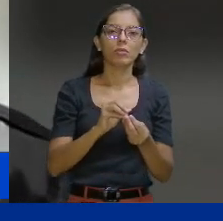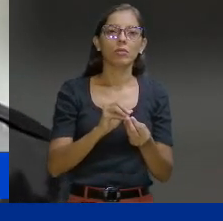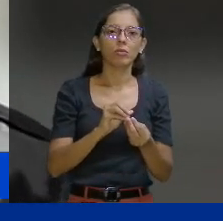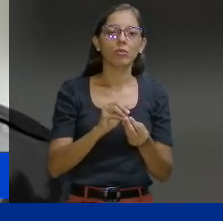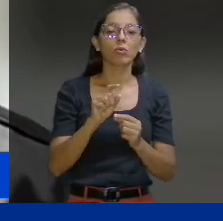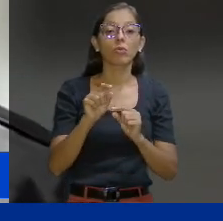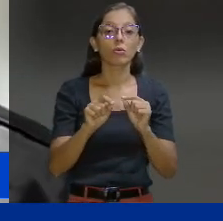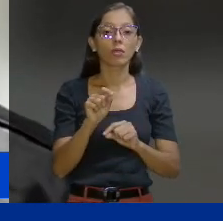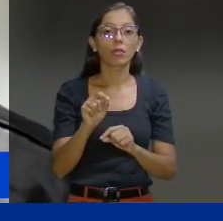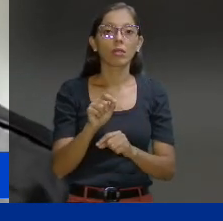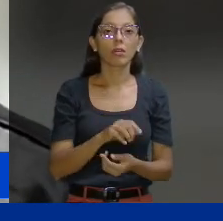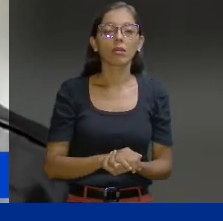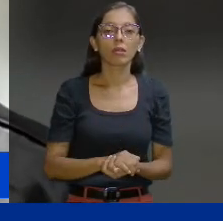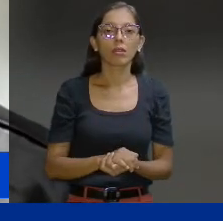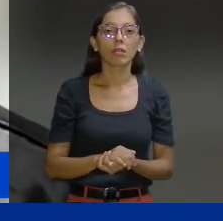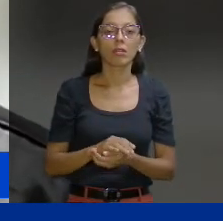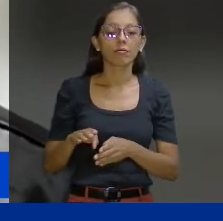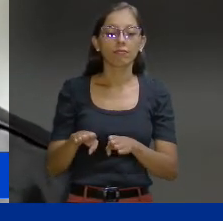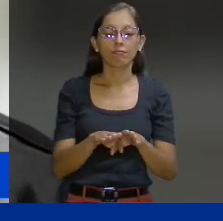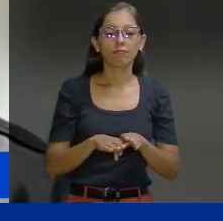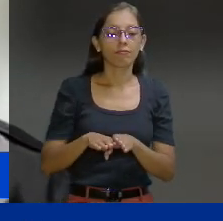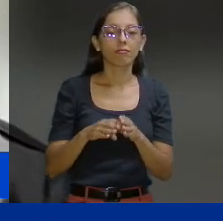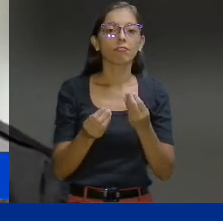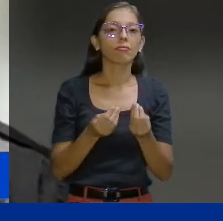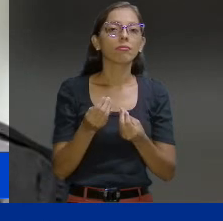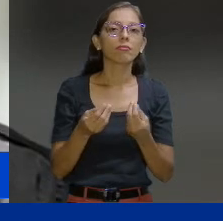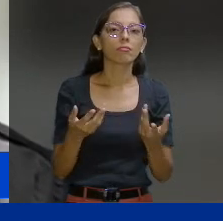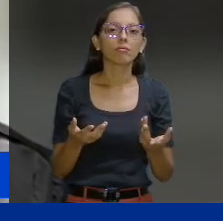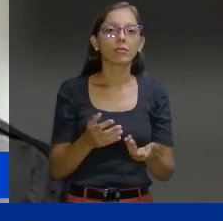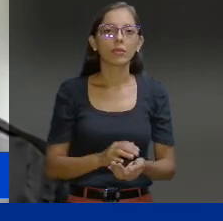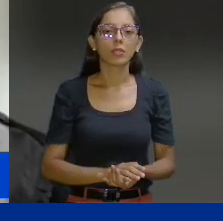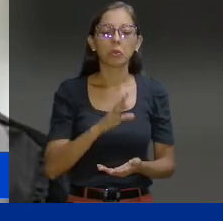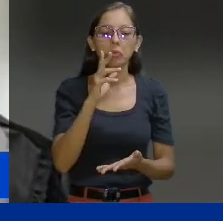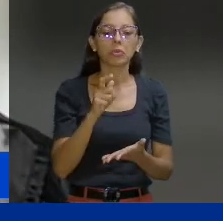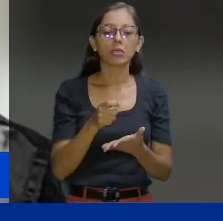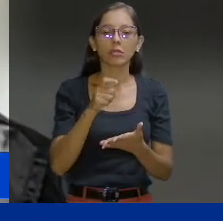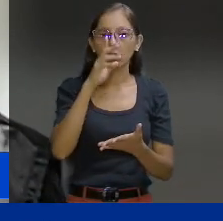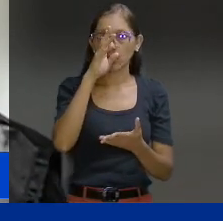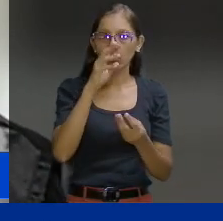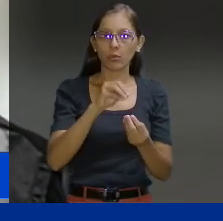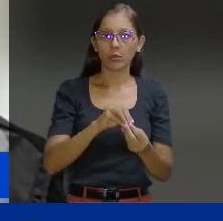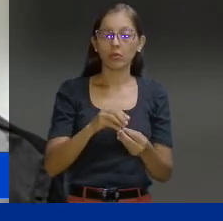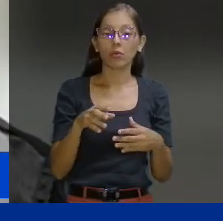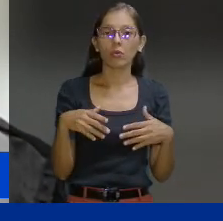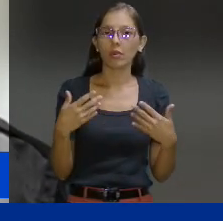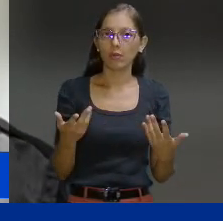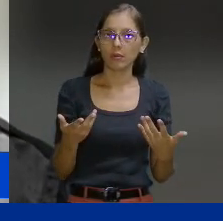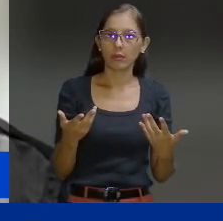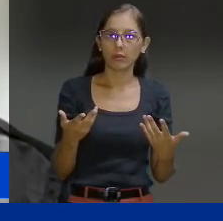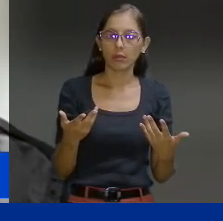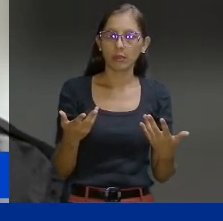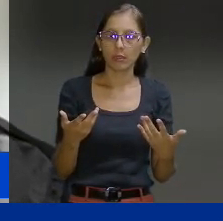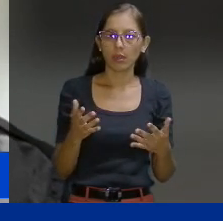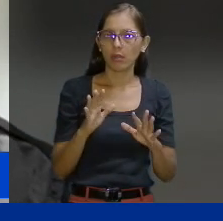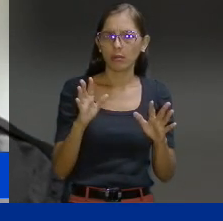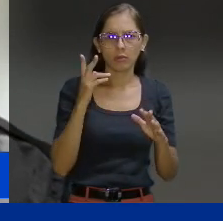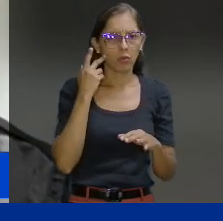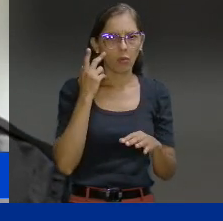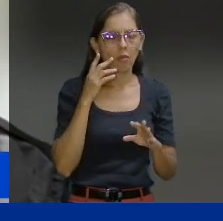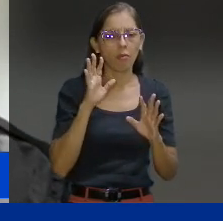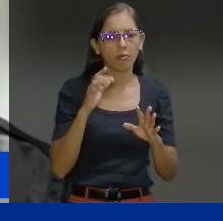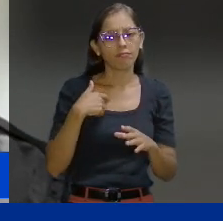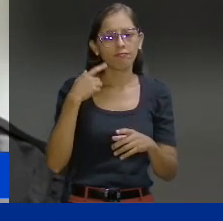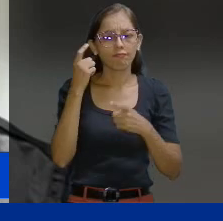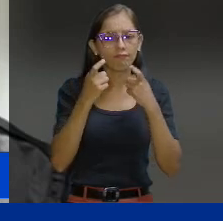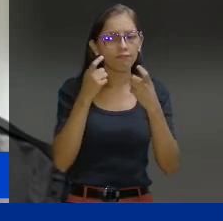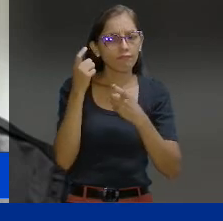magistrado da zona eleitoral vai chegar. A minha preocupação é que não haja omissão na análise. Como ele vai